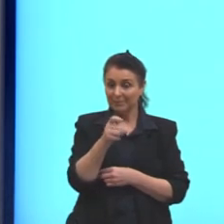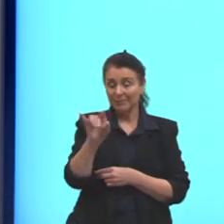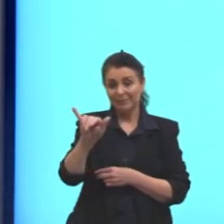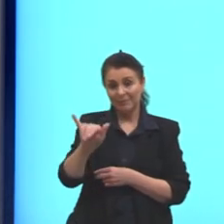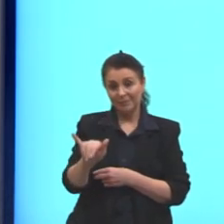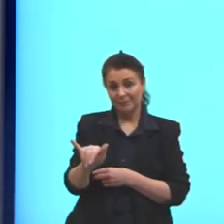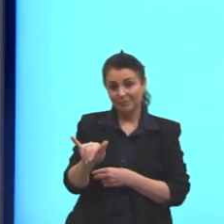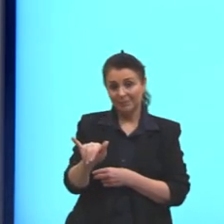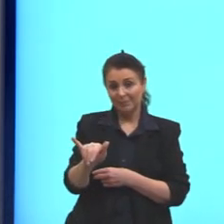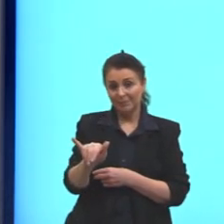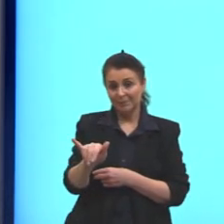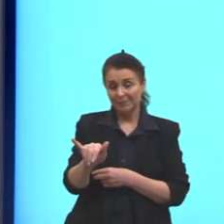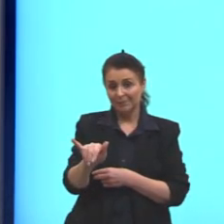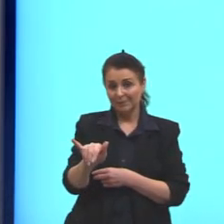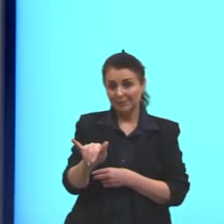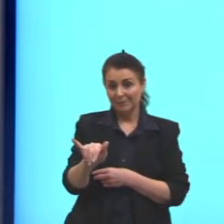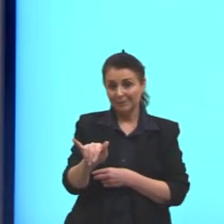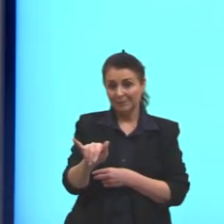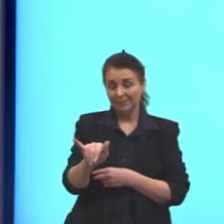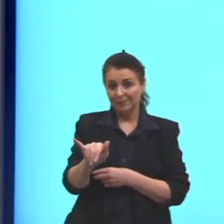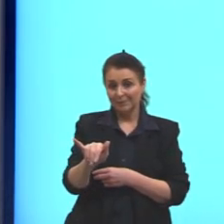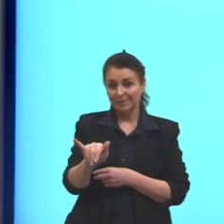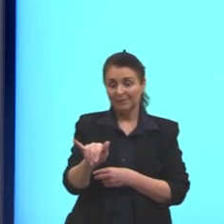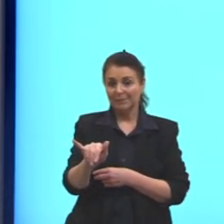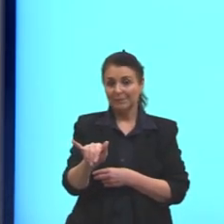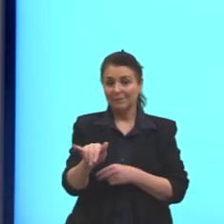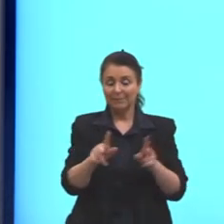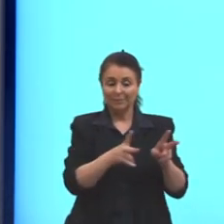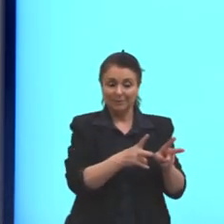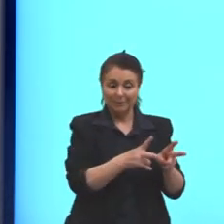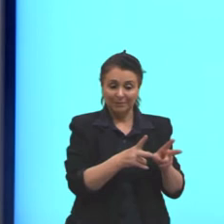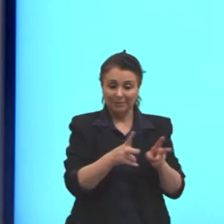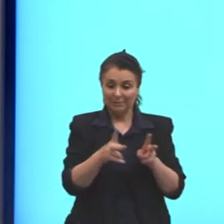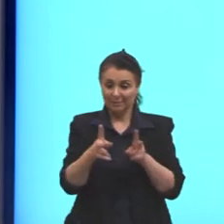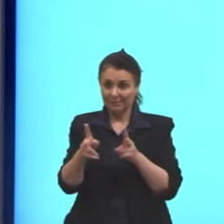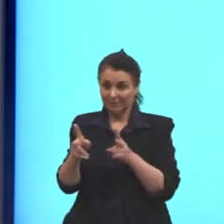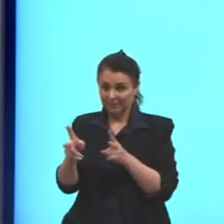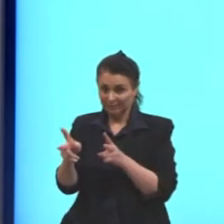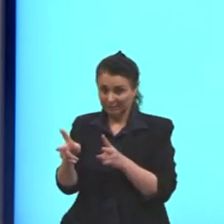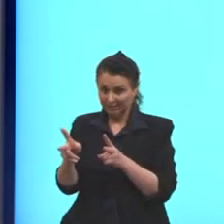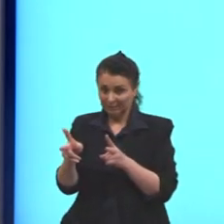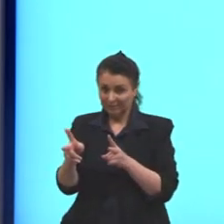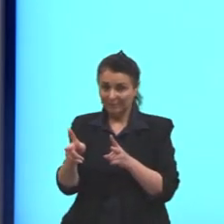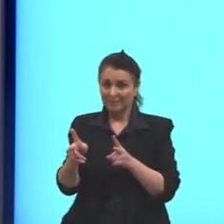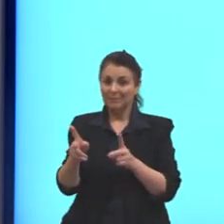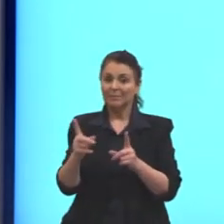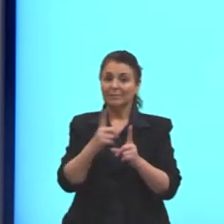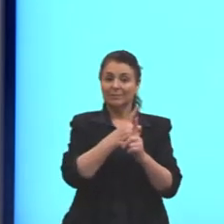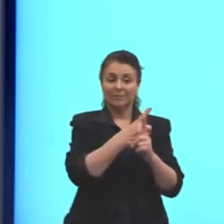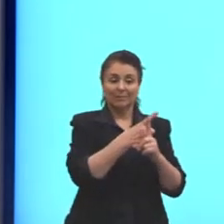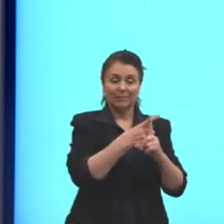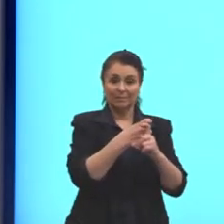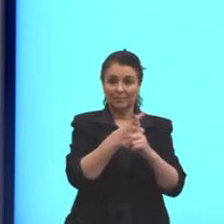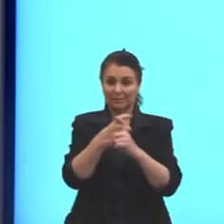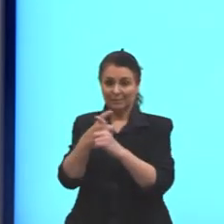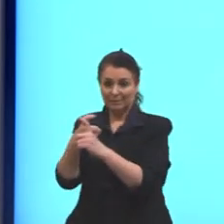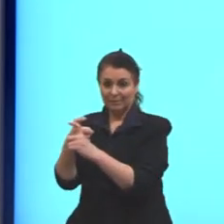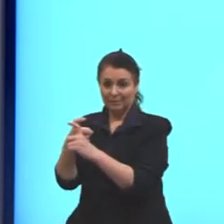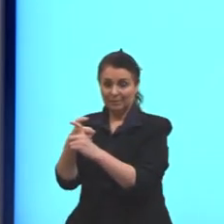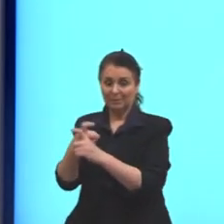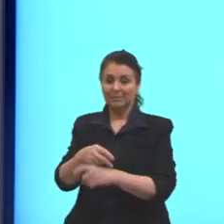y tá então a forma fatorada de todo aquele polinômio fica